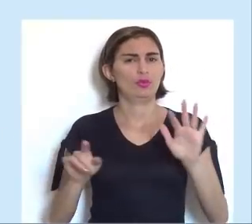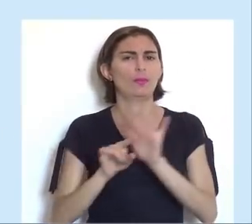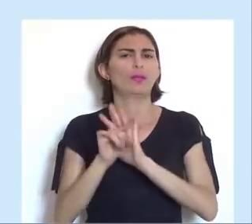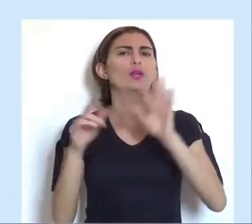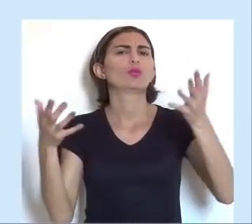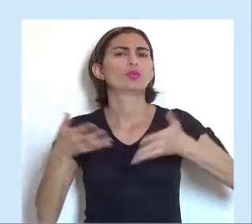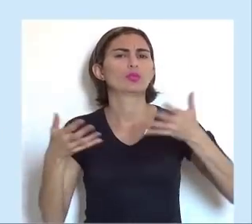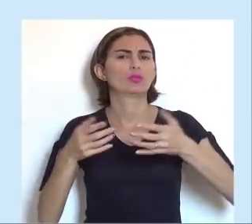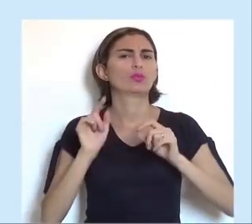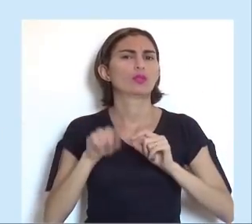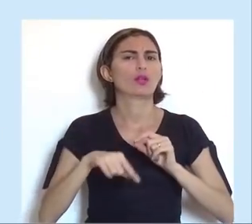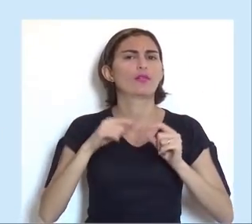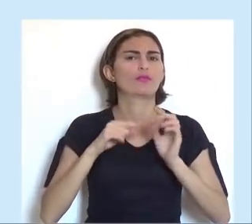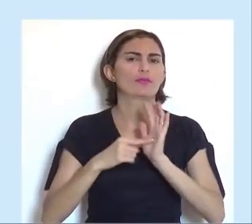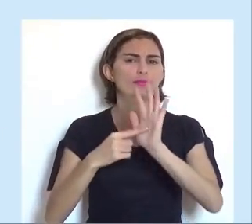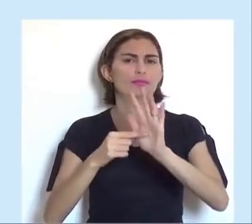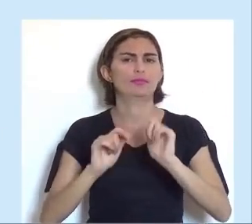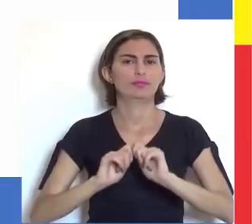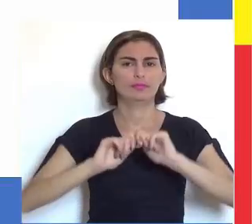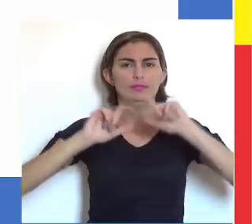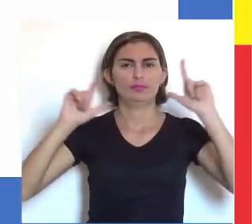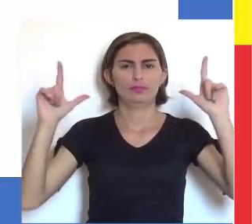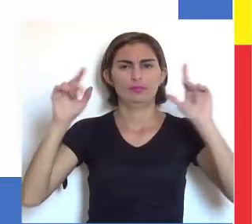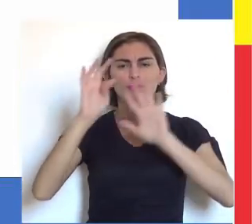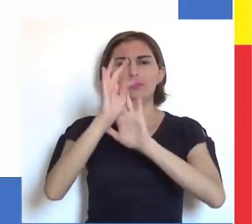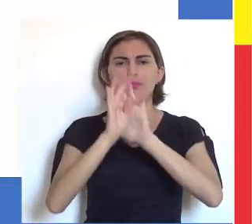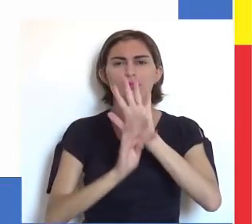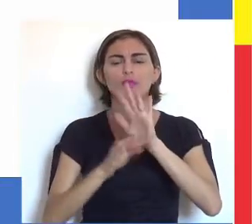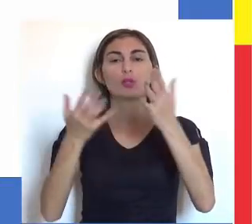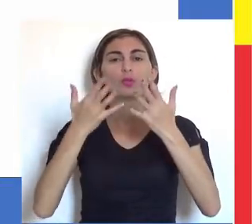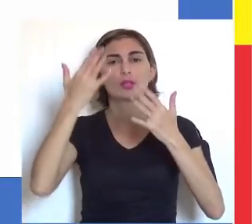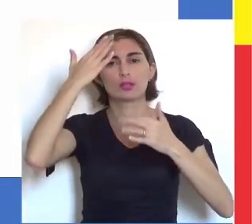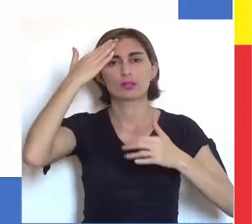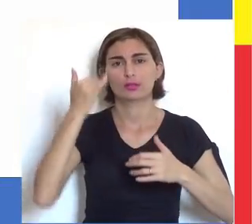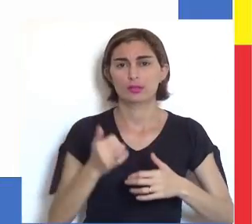A pergunta agora vai aparecer para você de novo o nosso texto?